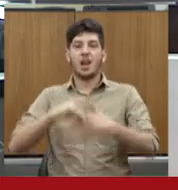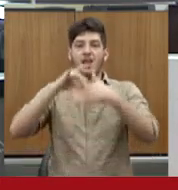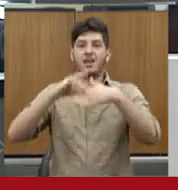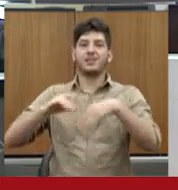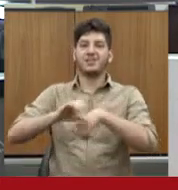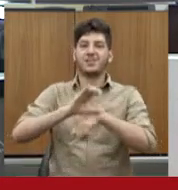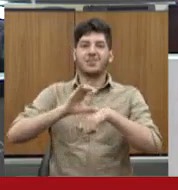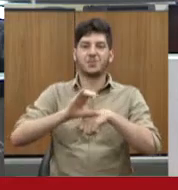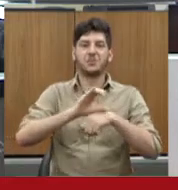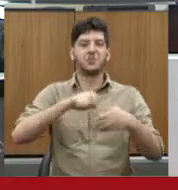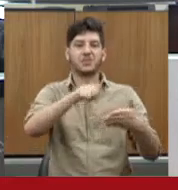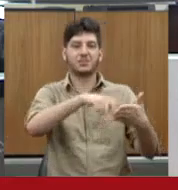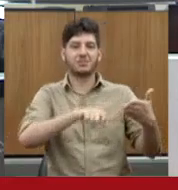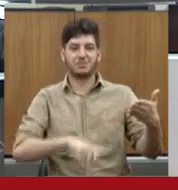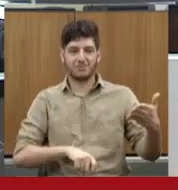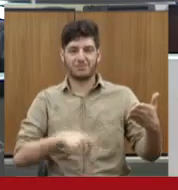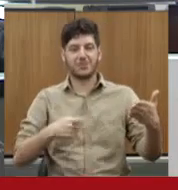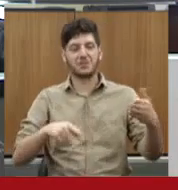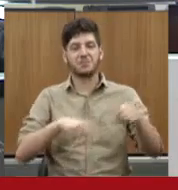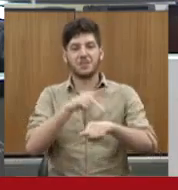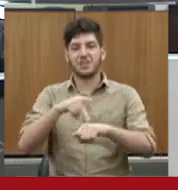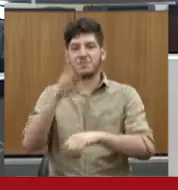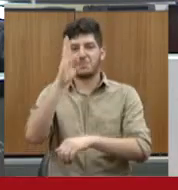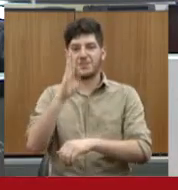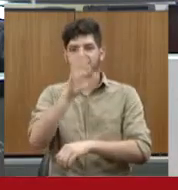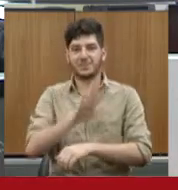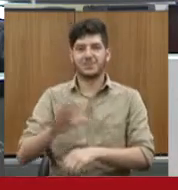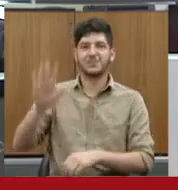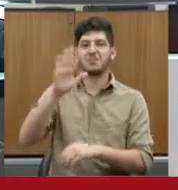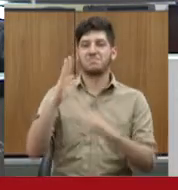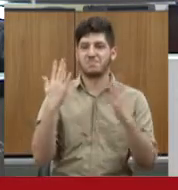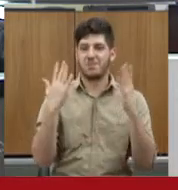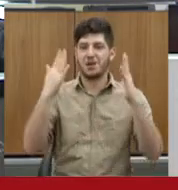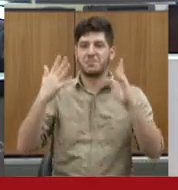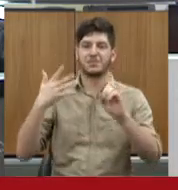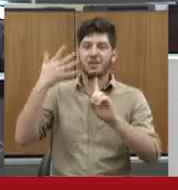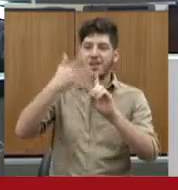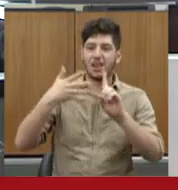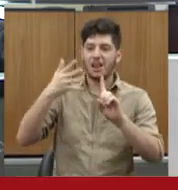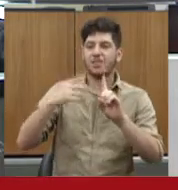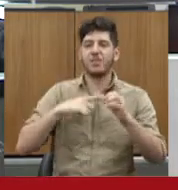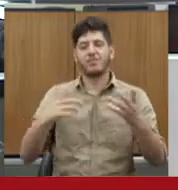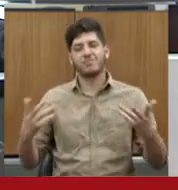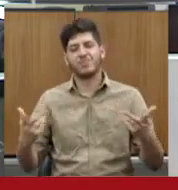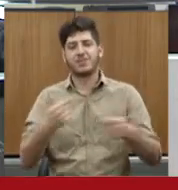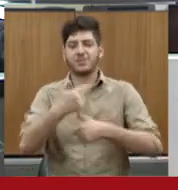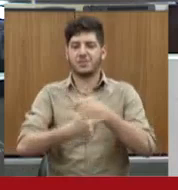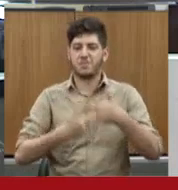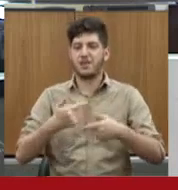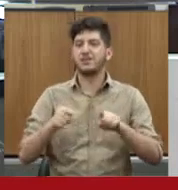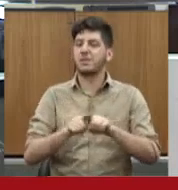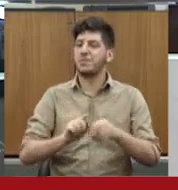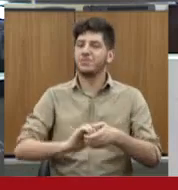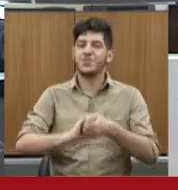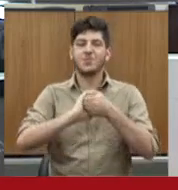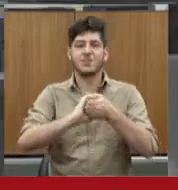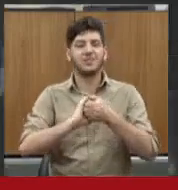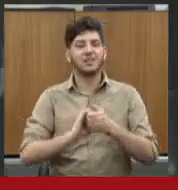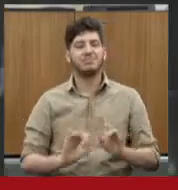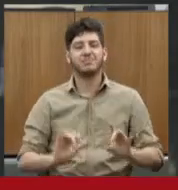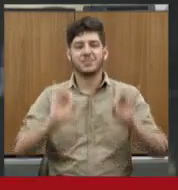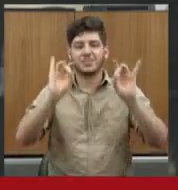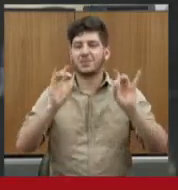parabéns pela fala, abrilhantou muito o nosso evento, o nosso trabalho. Comentar de forma especial o nosso sempre